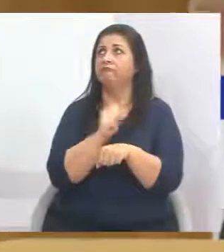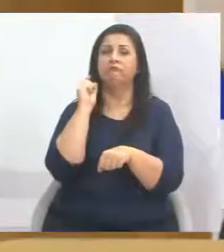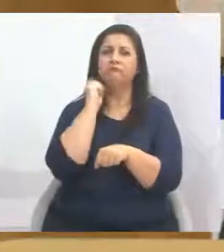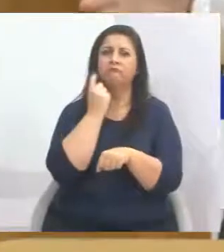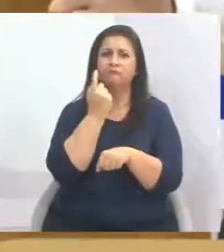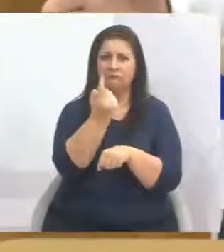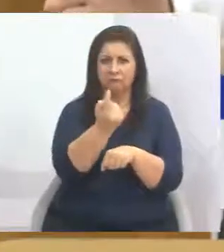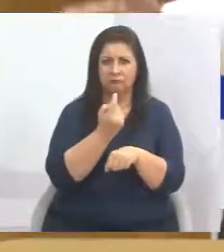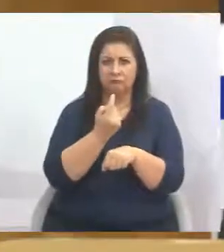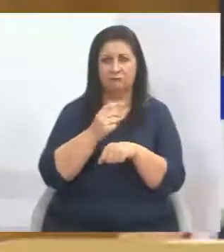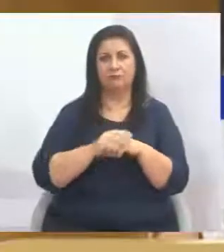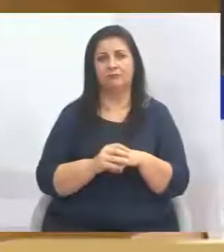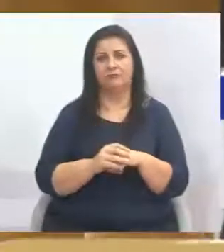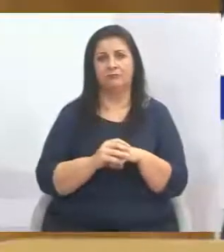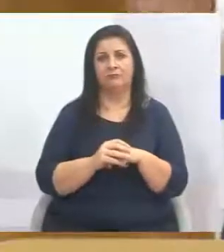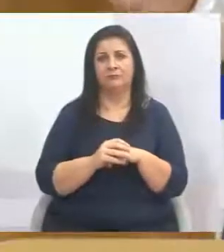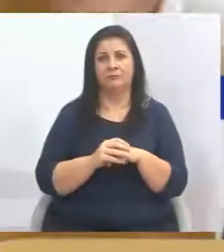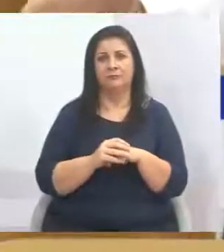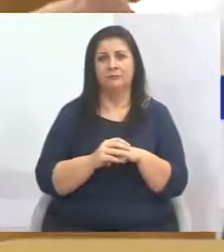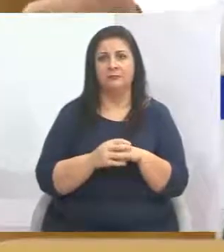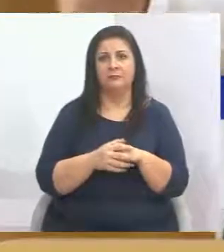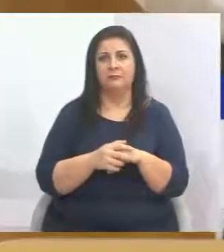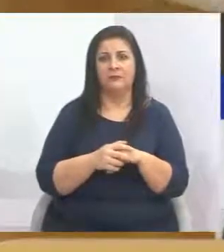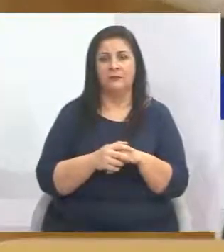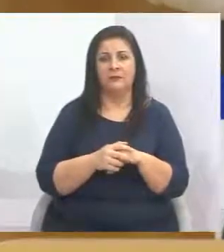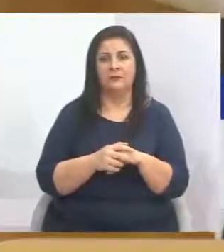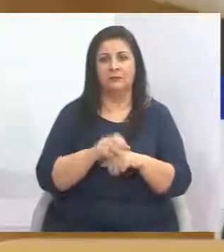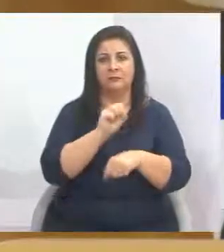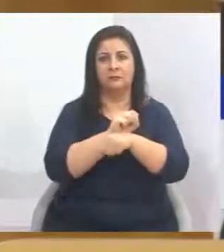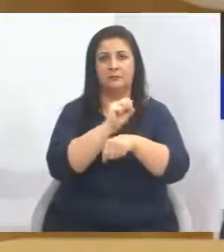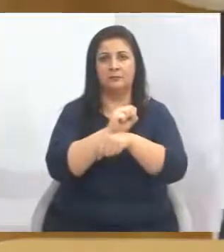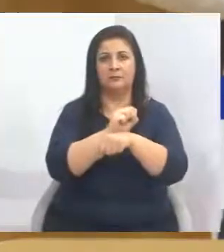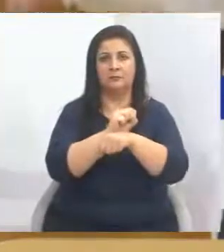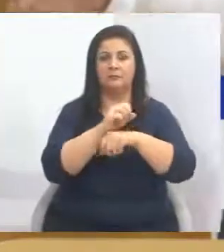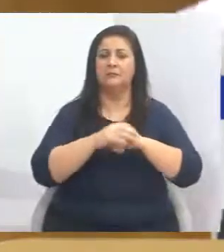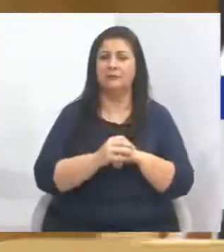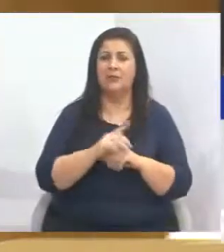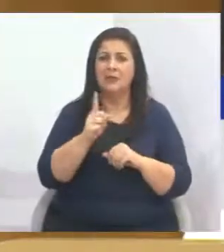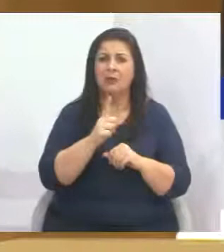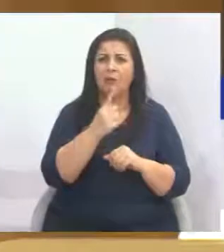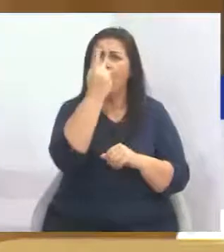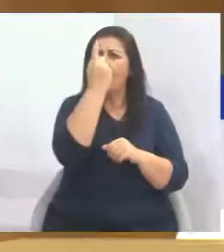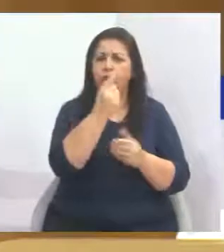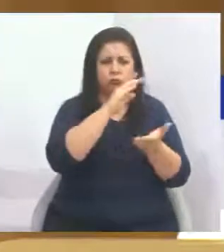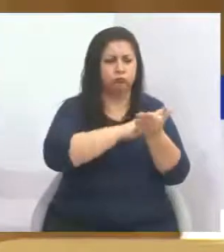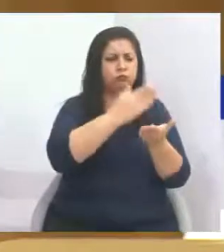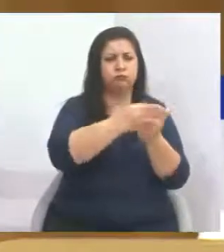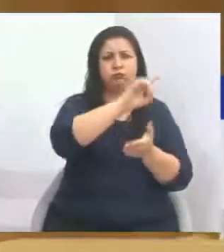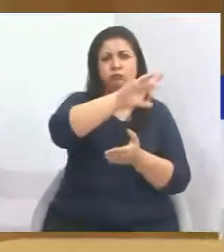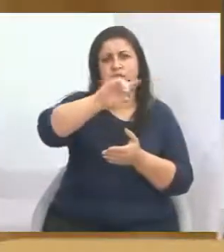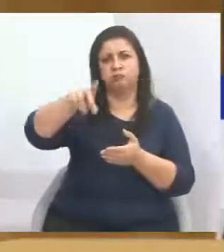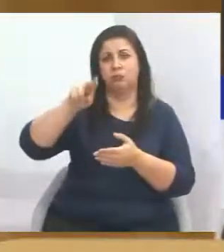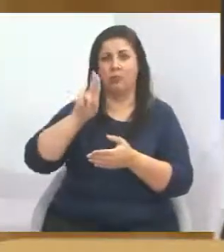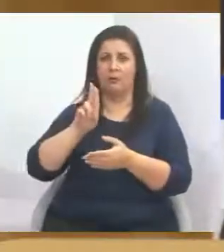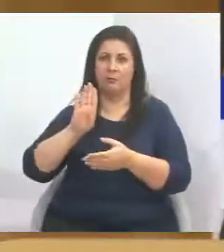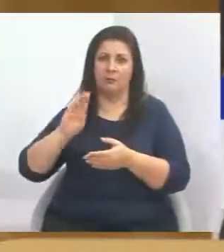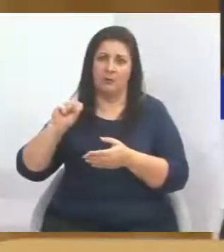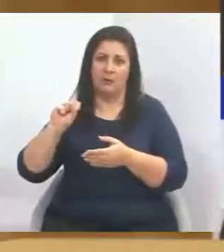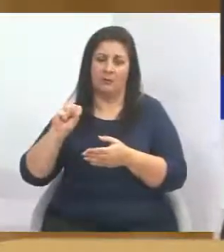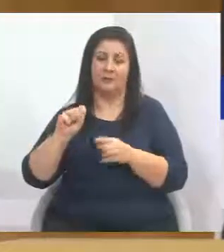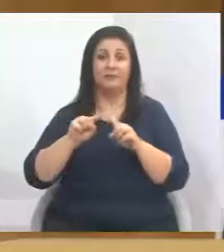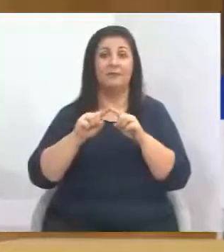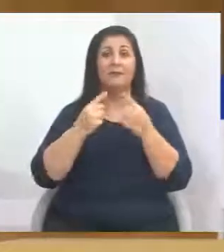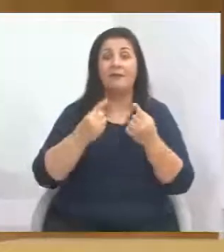comunicação, o surdo e mudo, esperando, não era contratar um intérprete por UBS, mas é